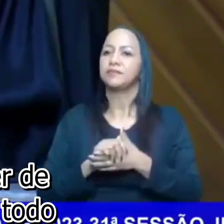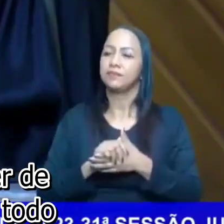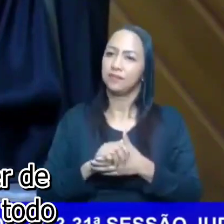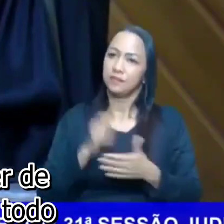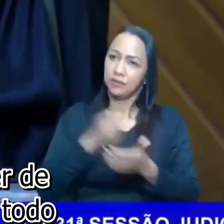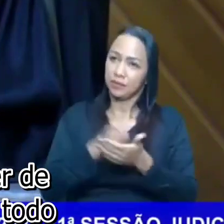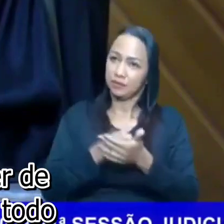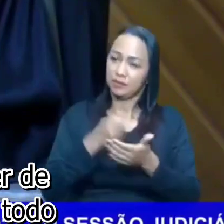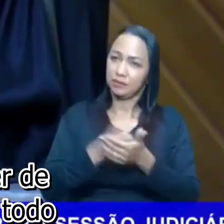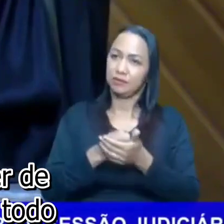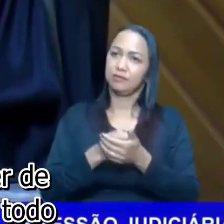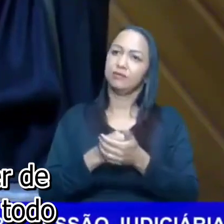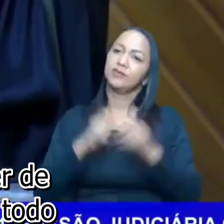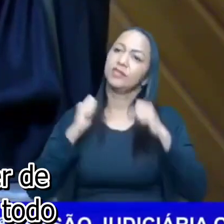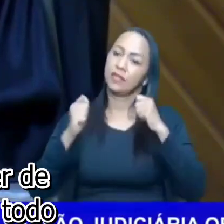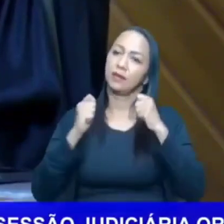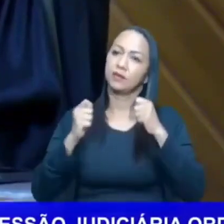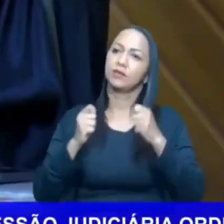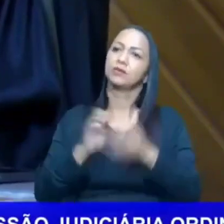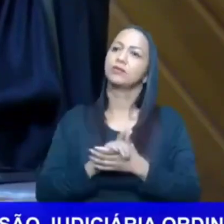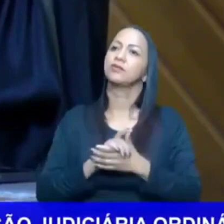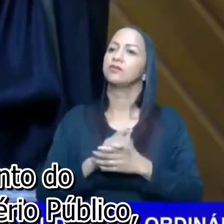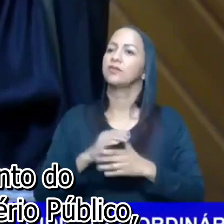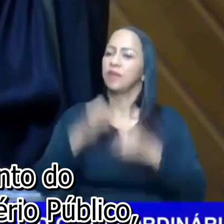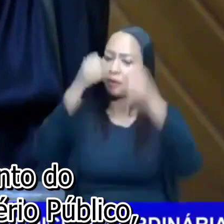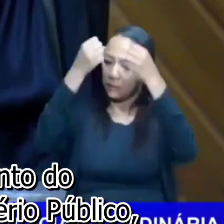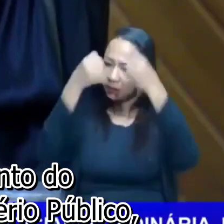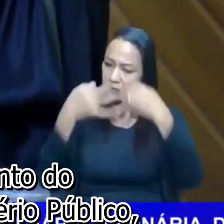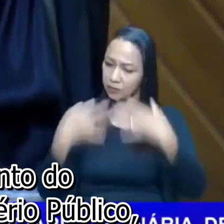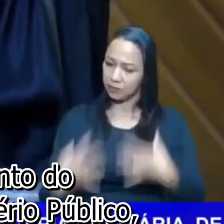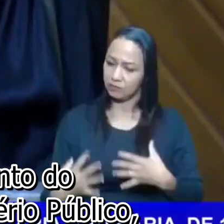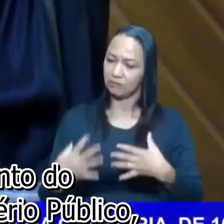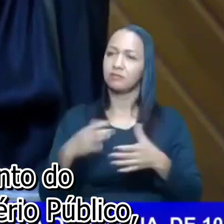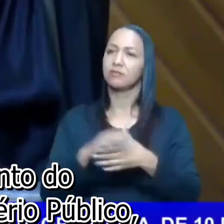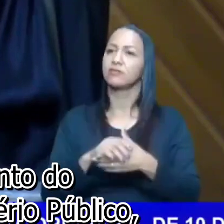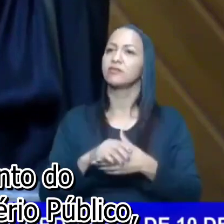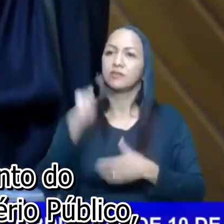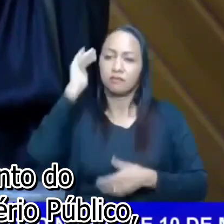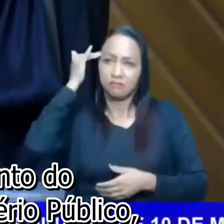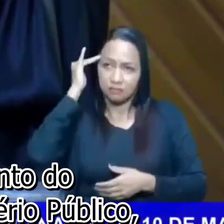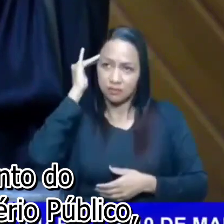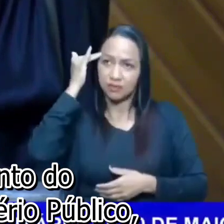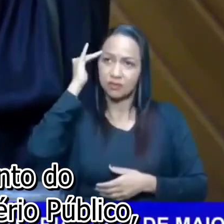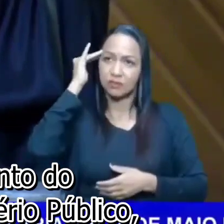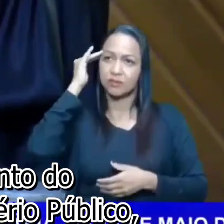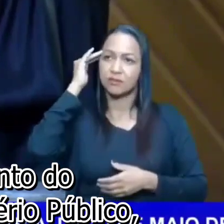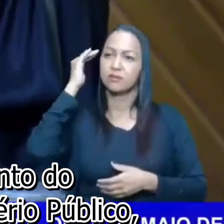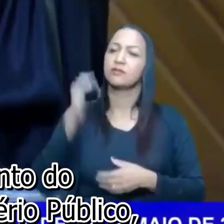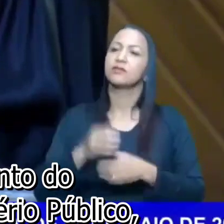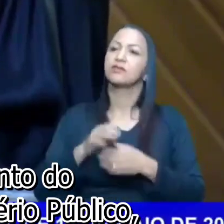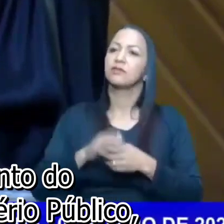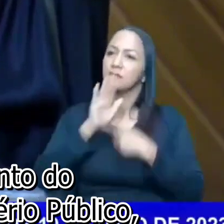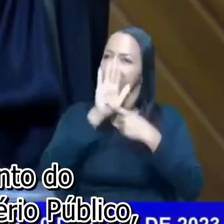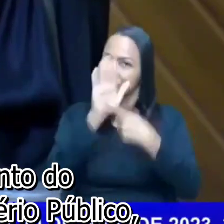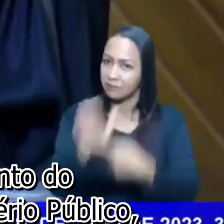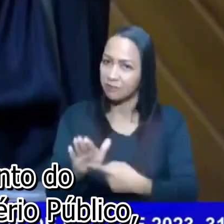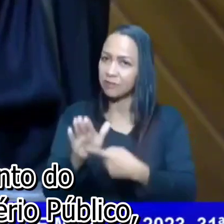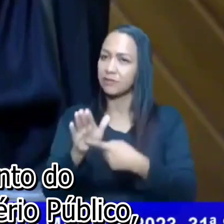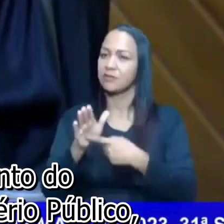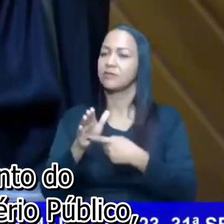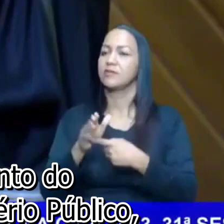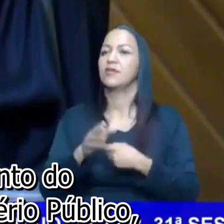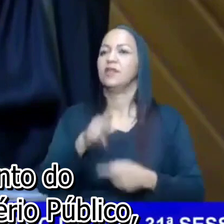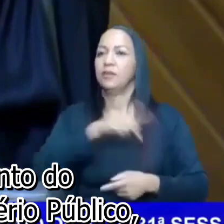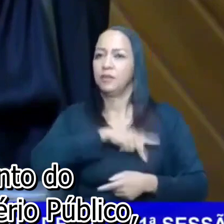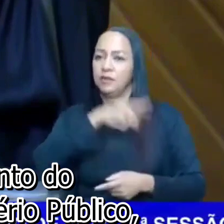as contas de campanha. Por todo exposto, com a devida vênia e entendimento manifestado pelo ilustre representante do